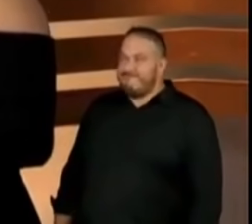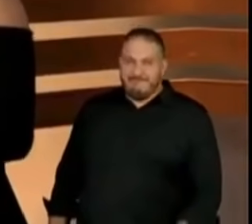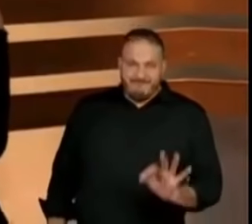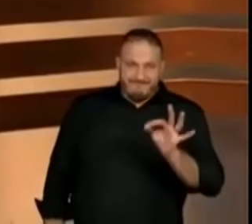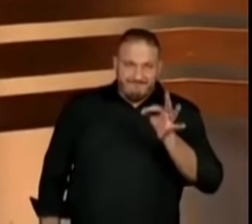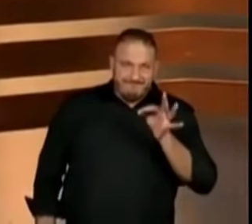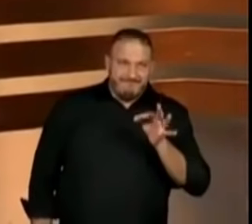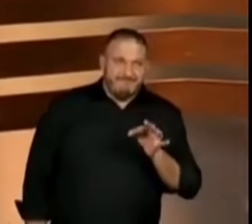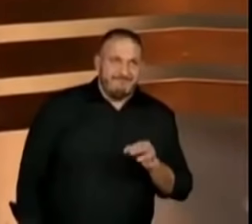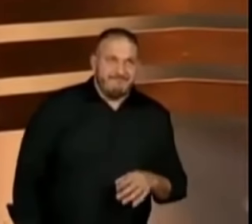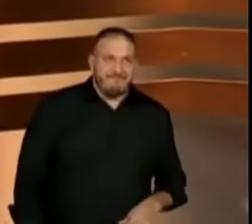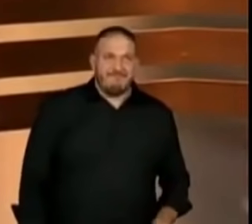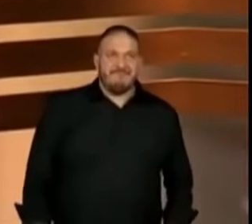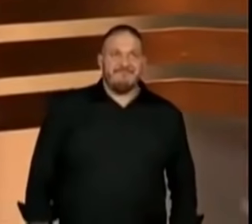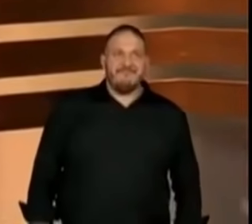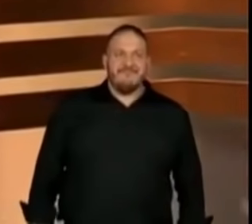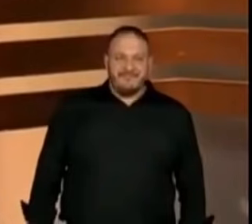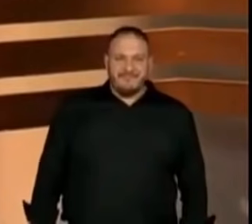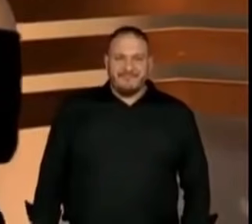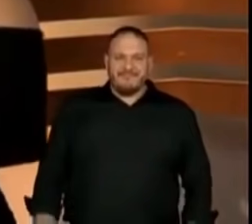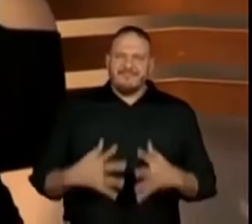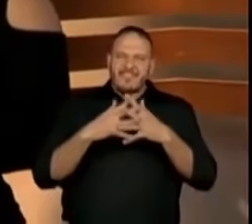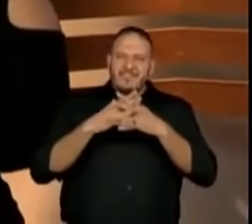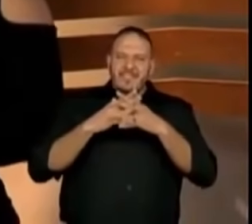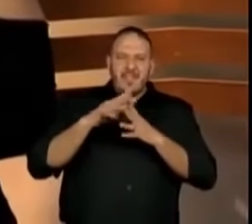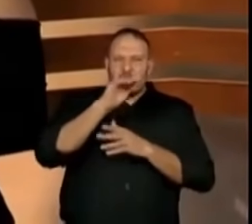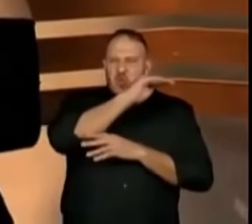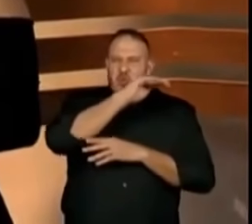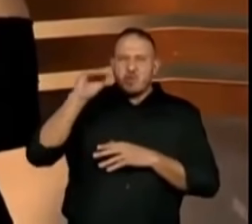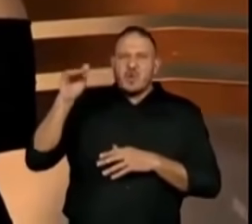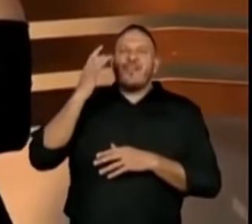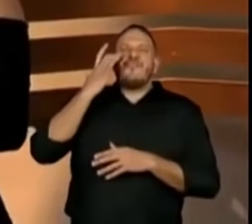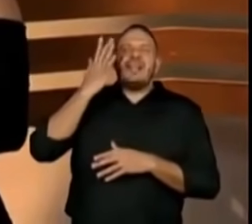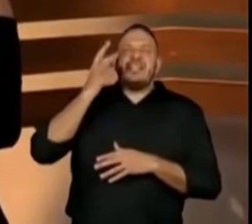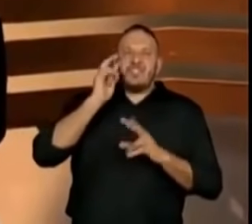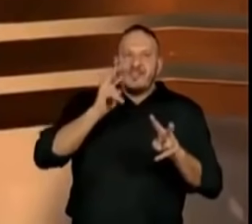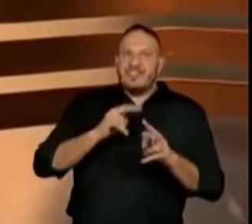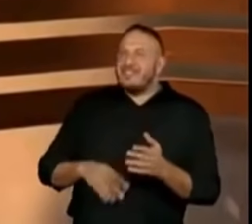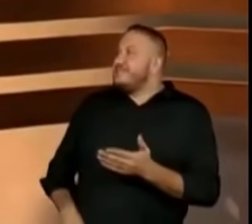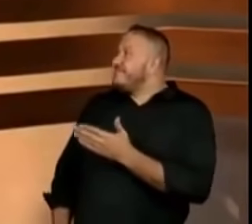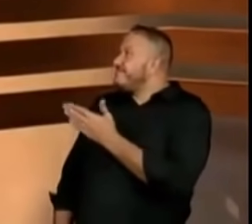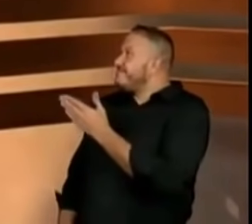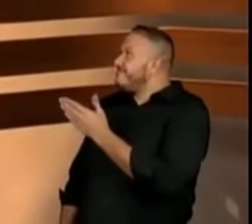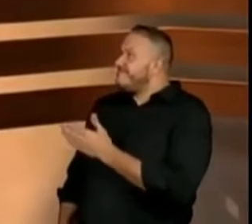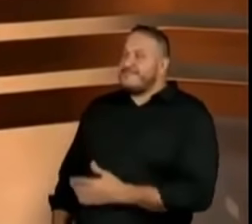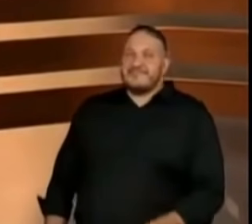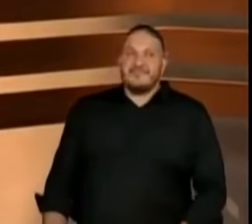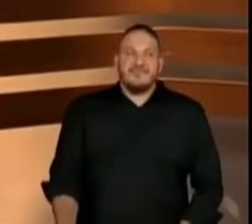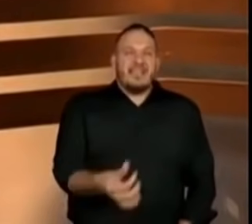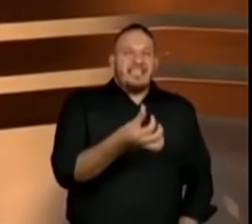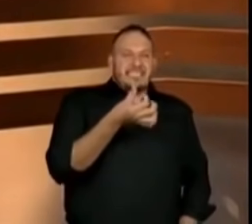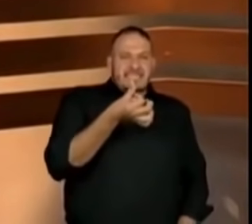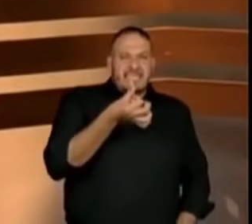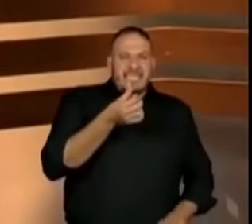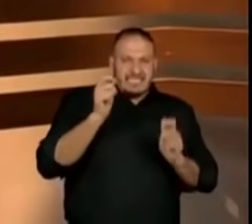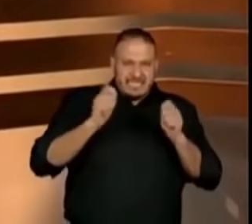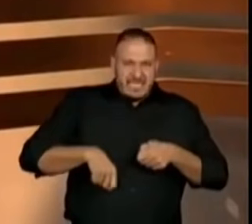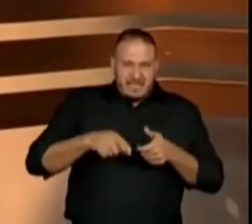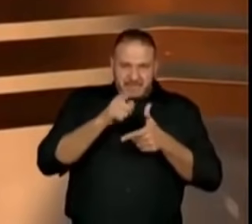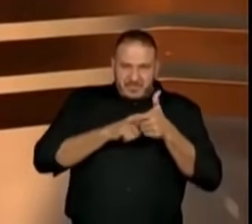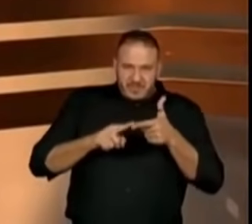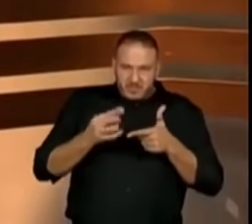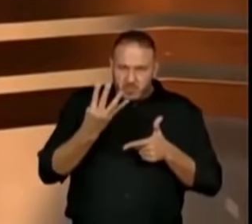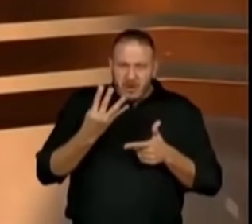certo? Deixa eu passar um risco aqui, só para a gente não confundir. Pronto. 6, dá para dividir por